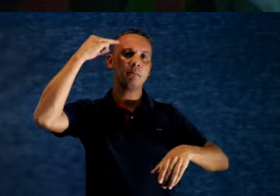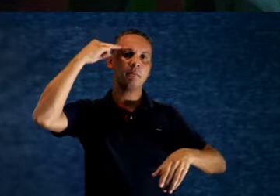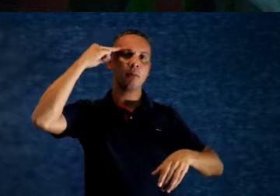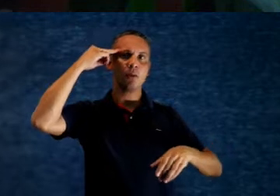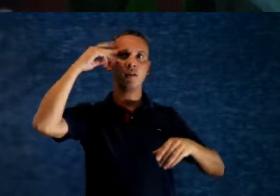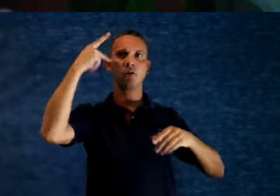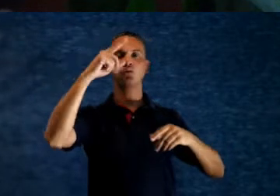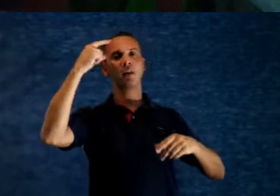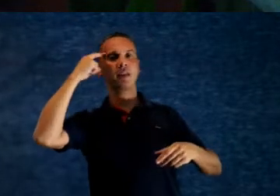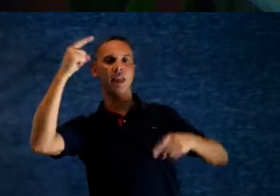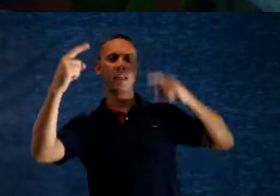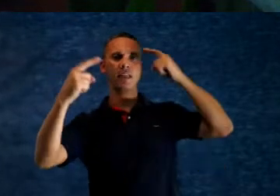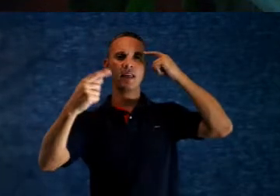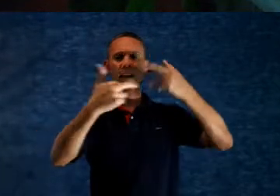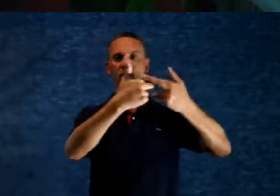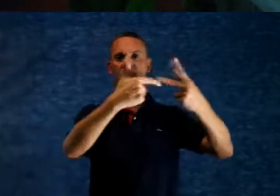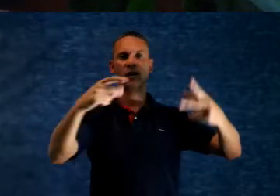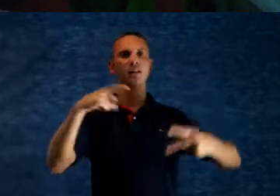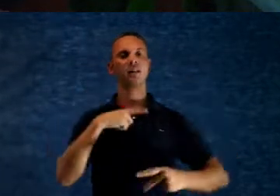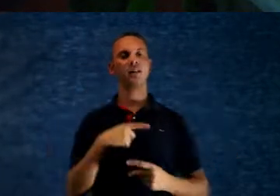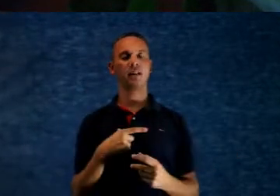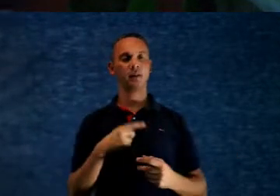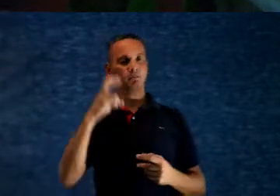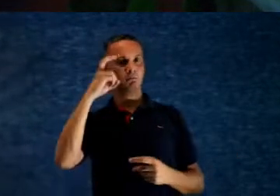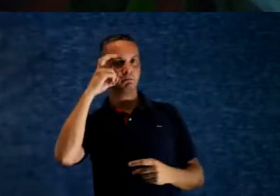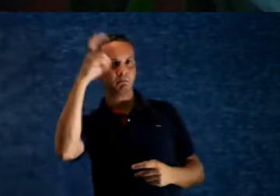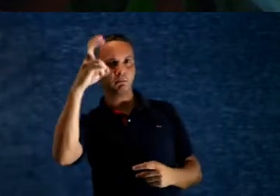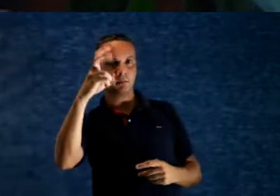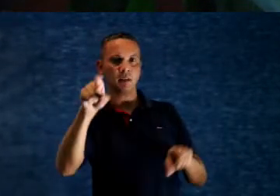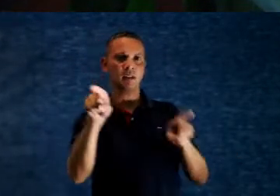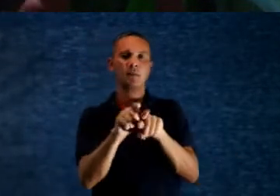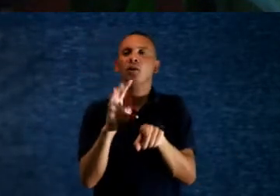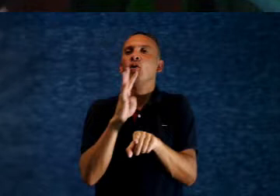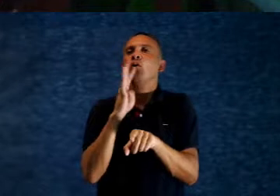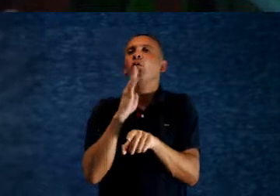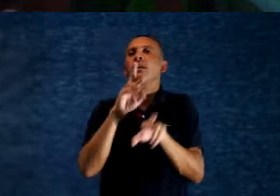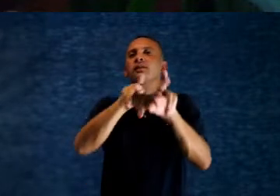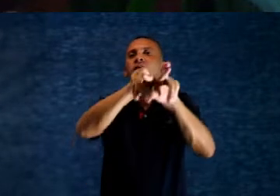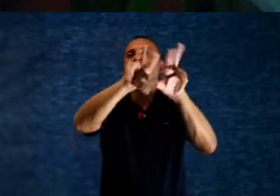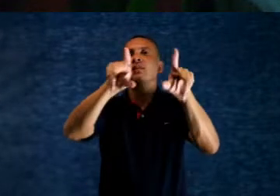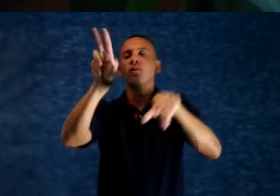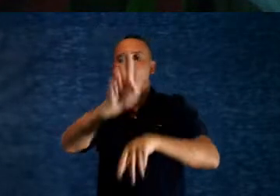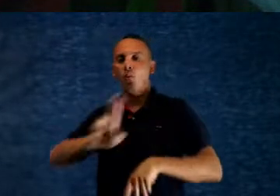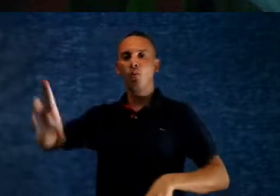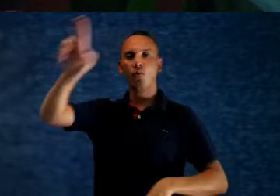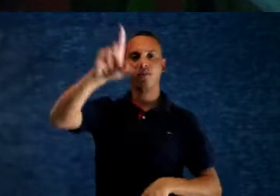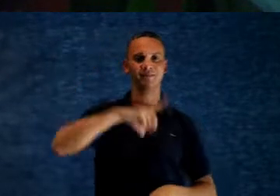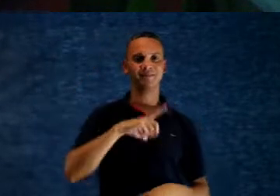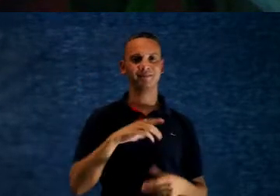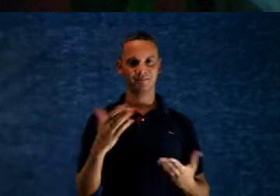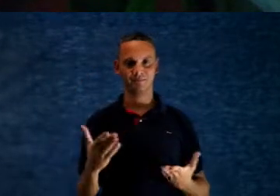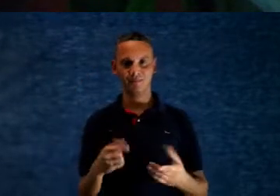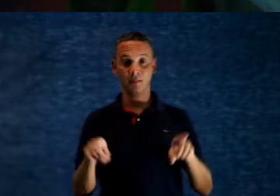sua prosa inovadora e original, culta e popular, sertaneja e universal. Compor